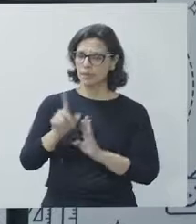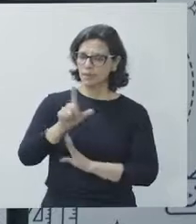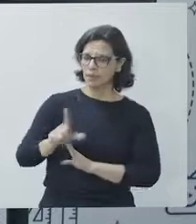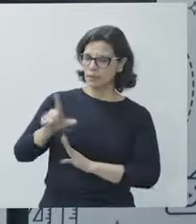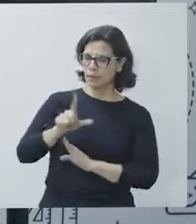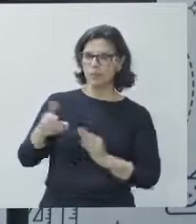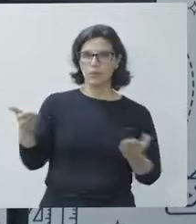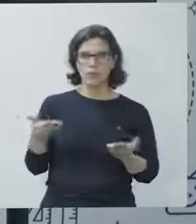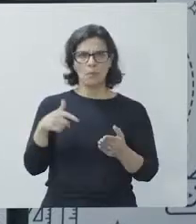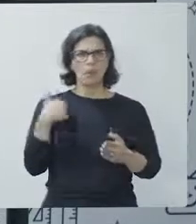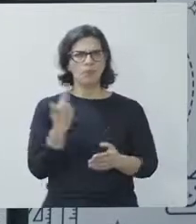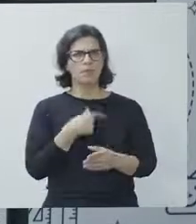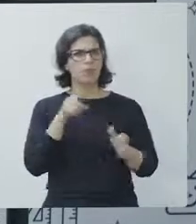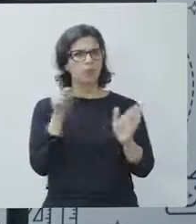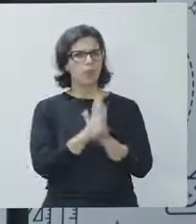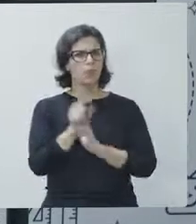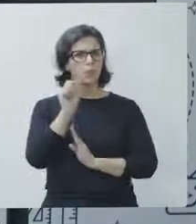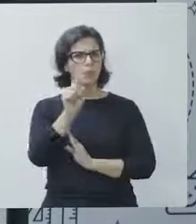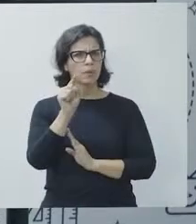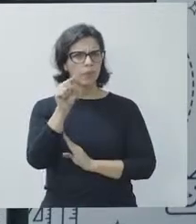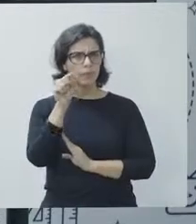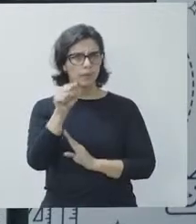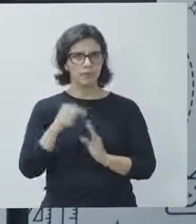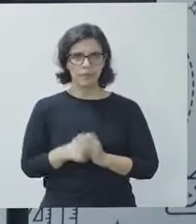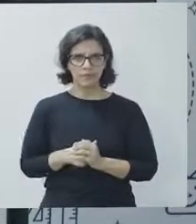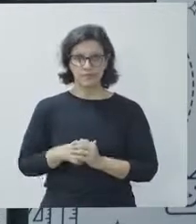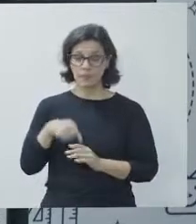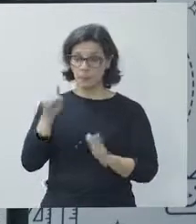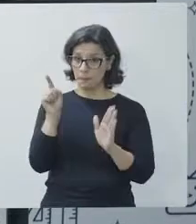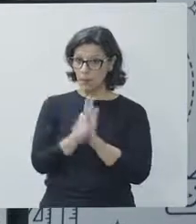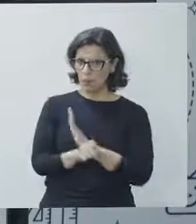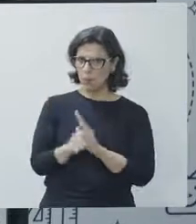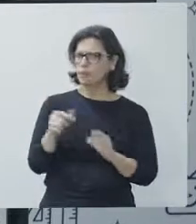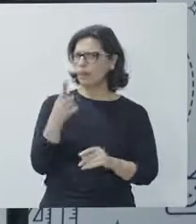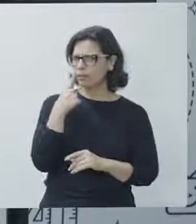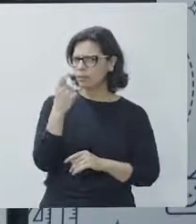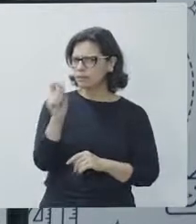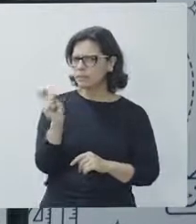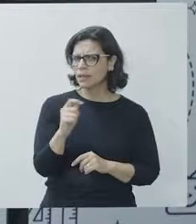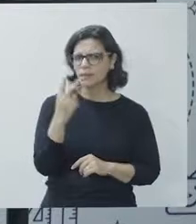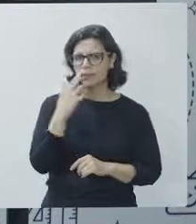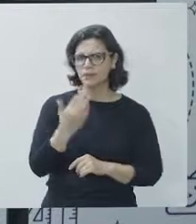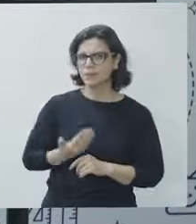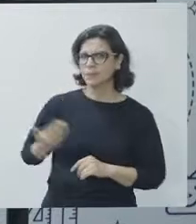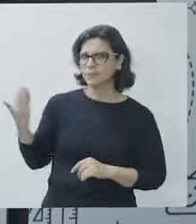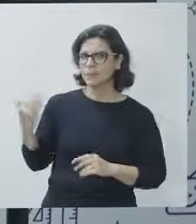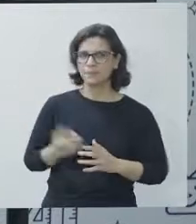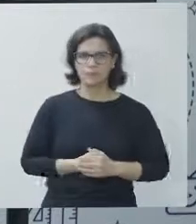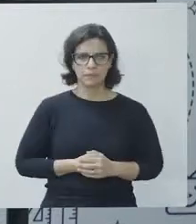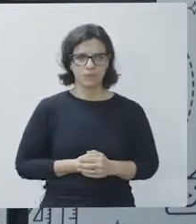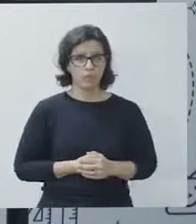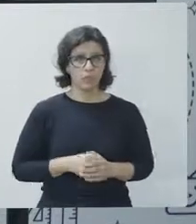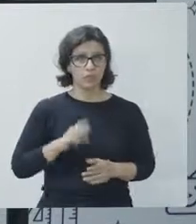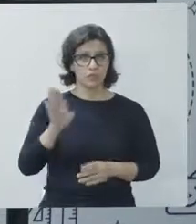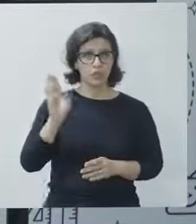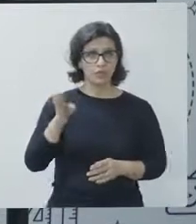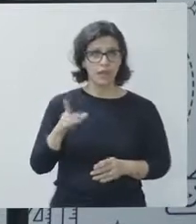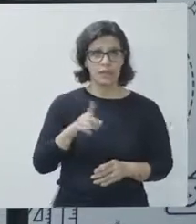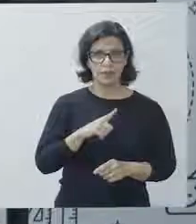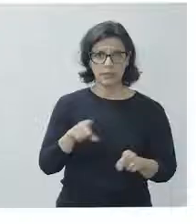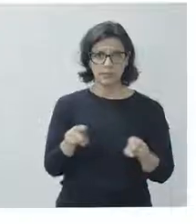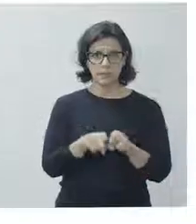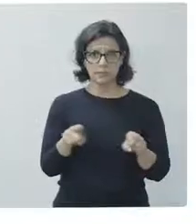literatura hoje, mas eu tenho uma pergunta para vocês e é uma pergunta bem interessante. Olha só, você já